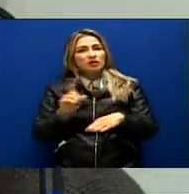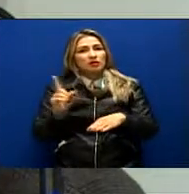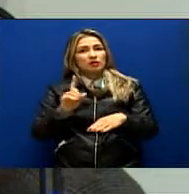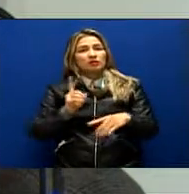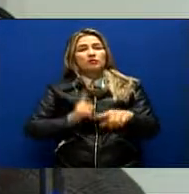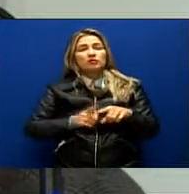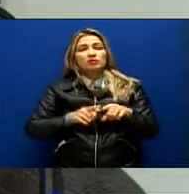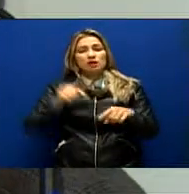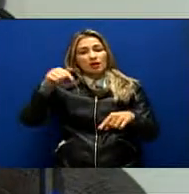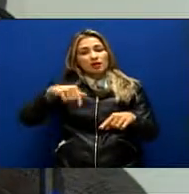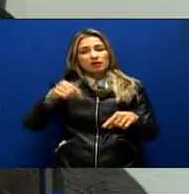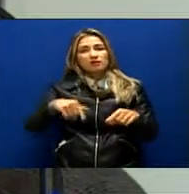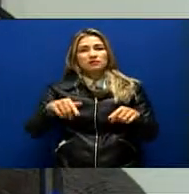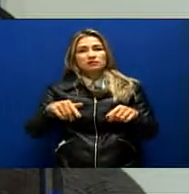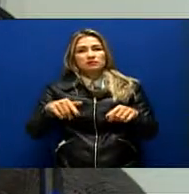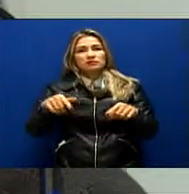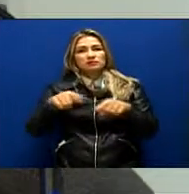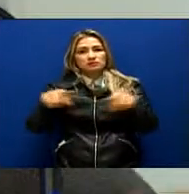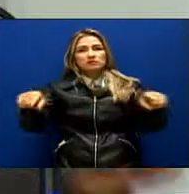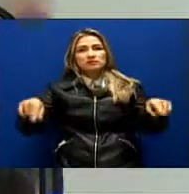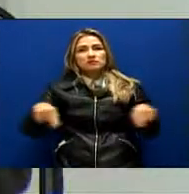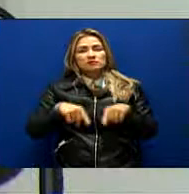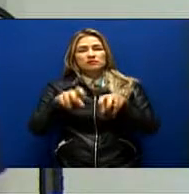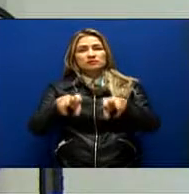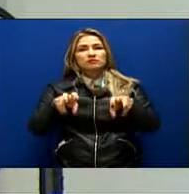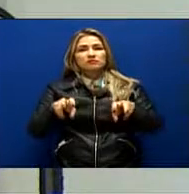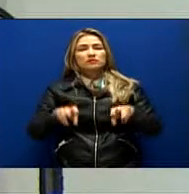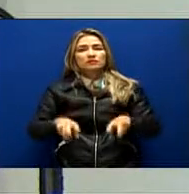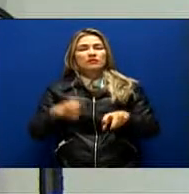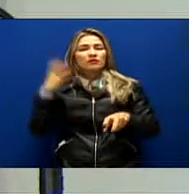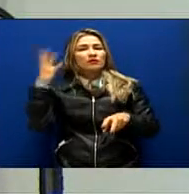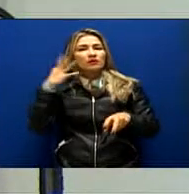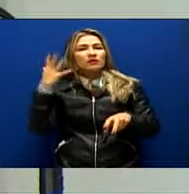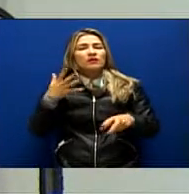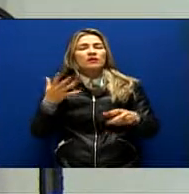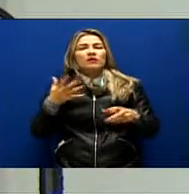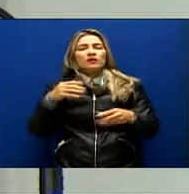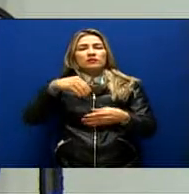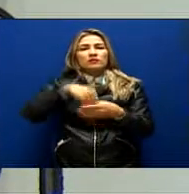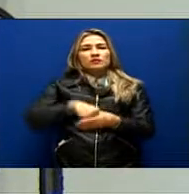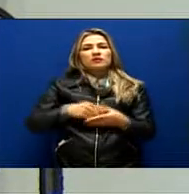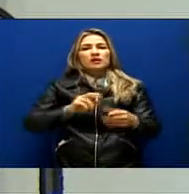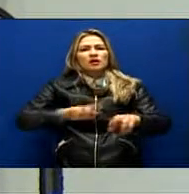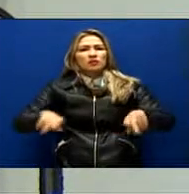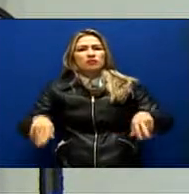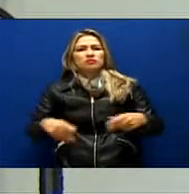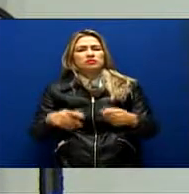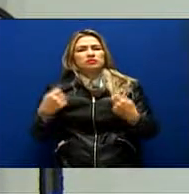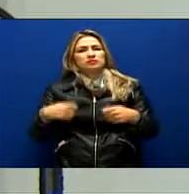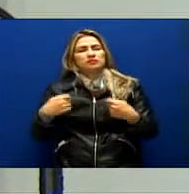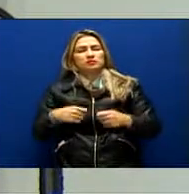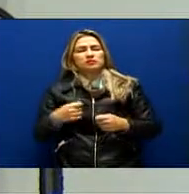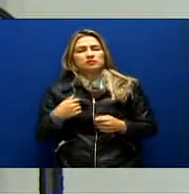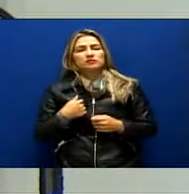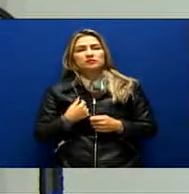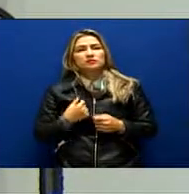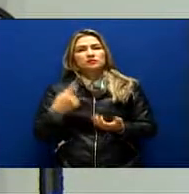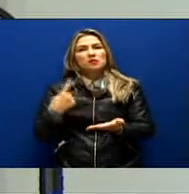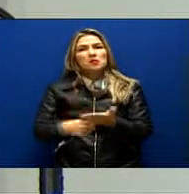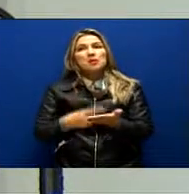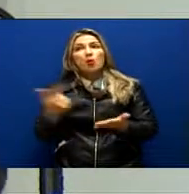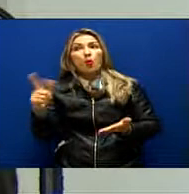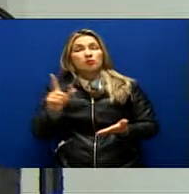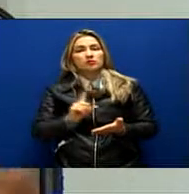aqui. Portanto, fica aí meu posicionamento em relação à atitude, não aos